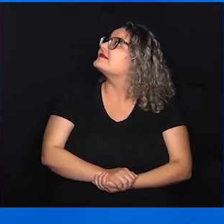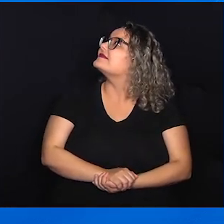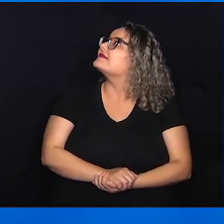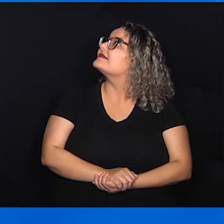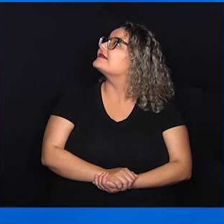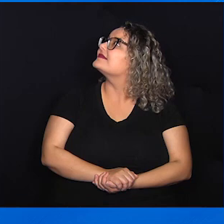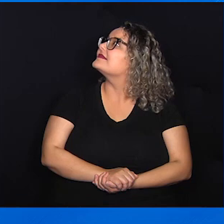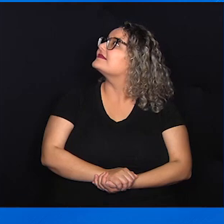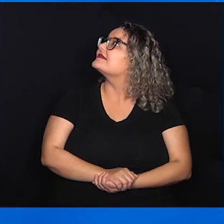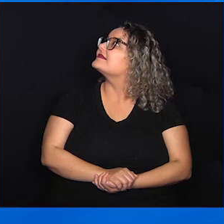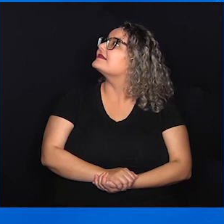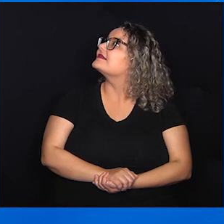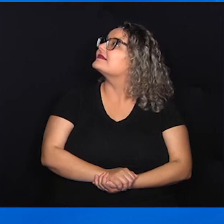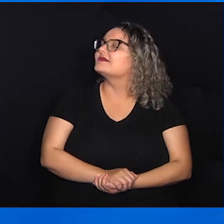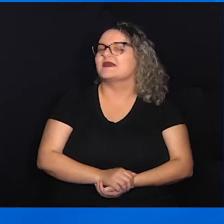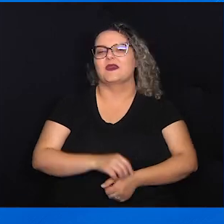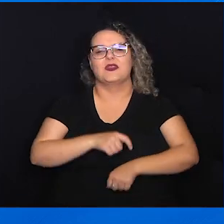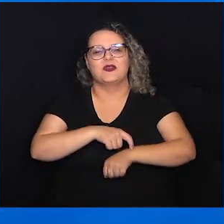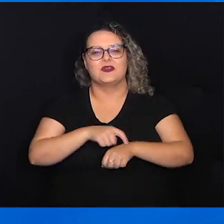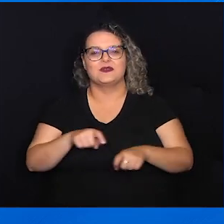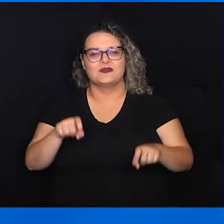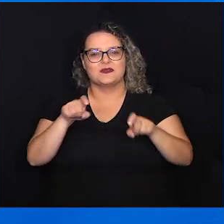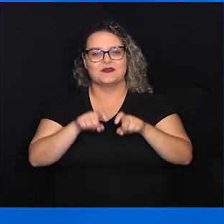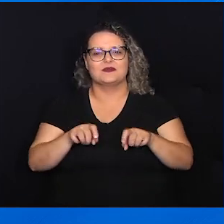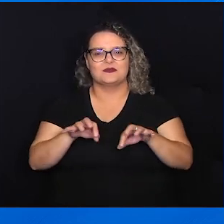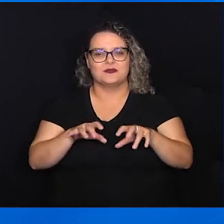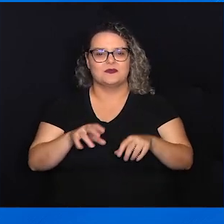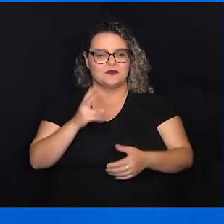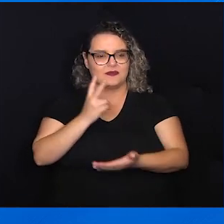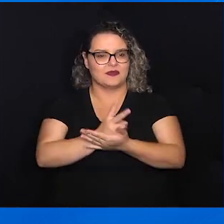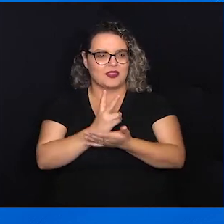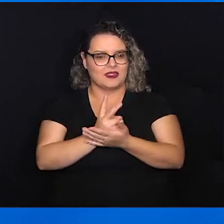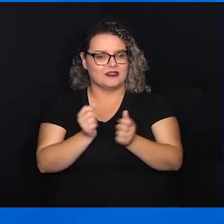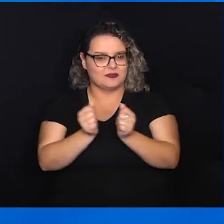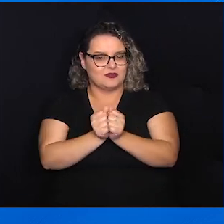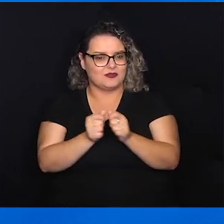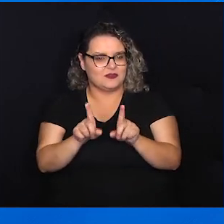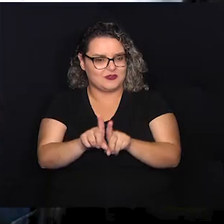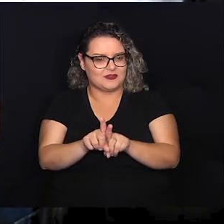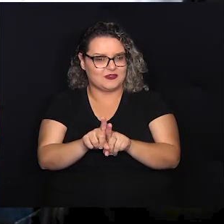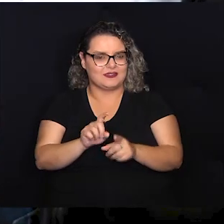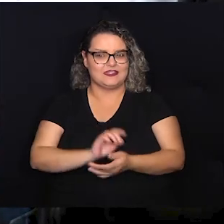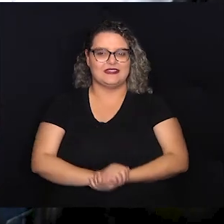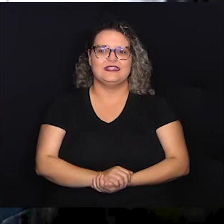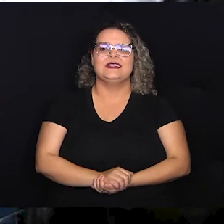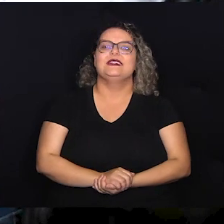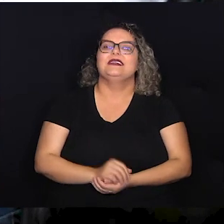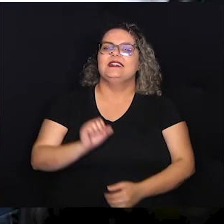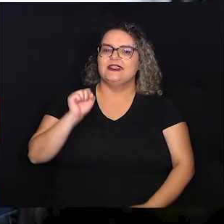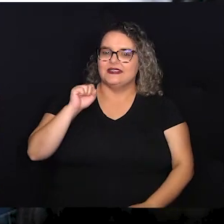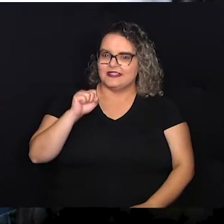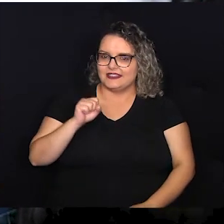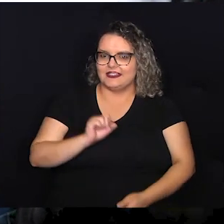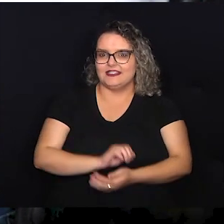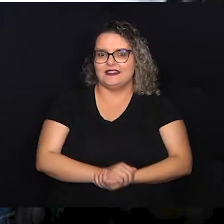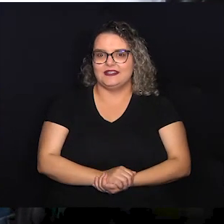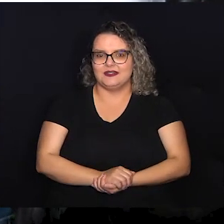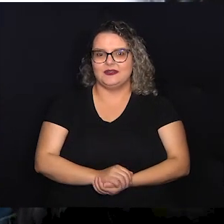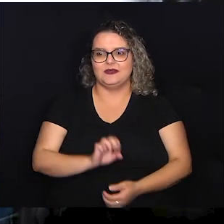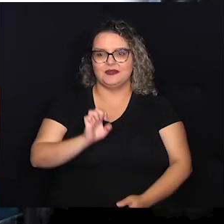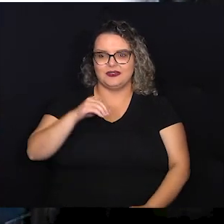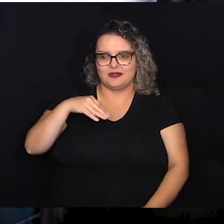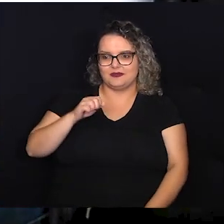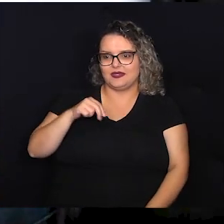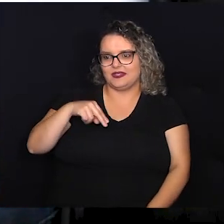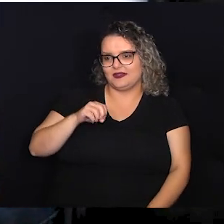Eles estão lá no momento um no computador. Eles sempre estão assim, um apegado no outro. Sim, o Emanuel e o Breno